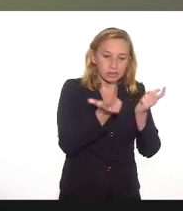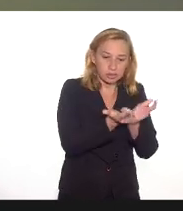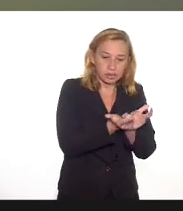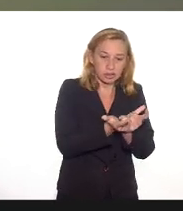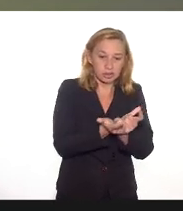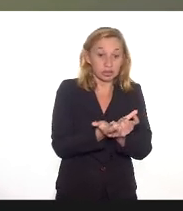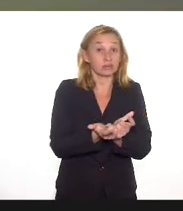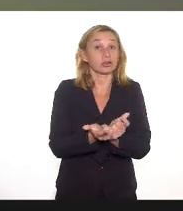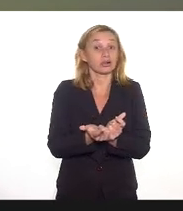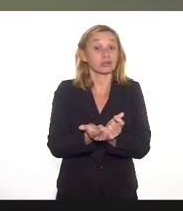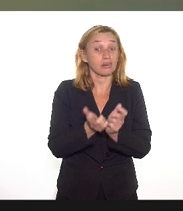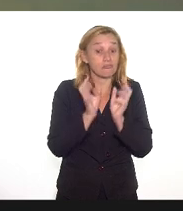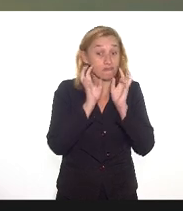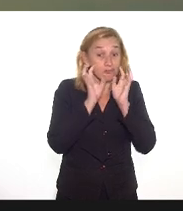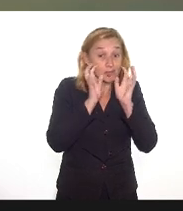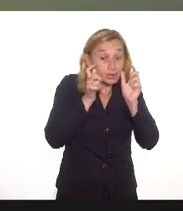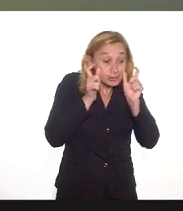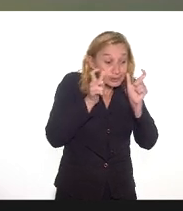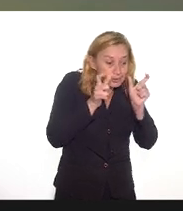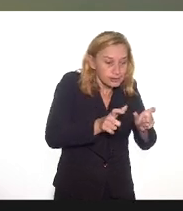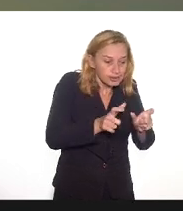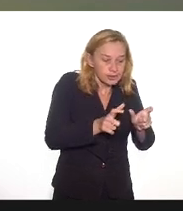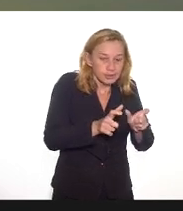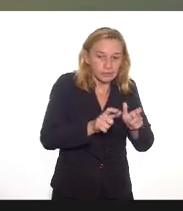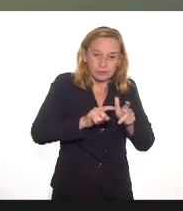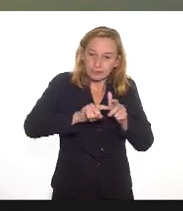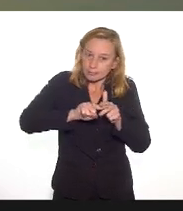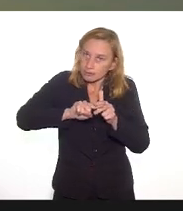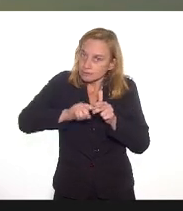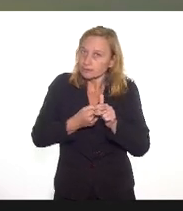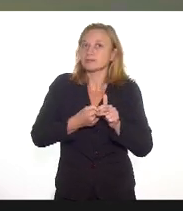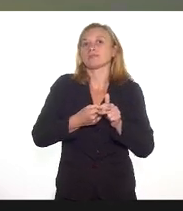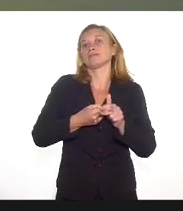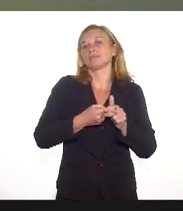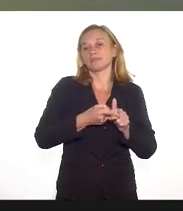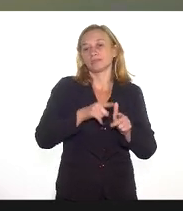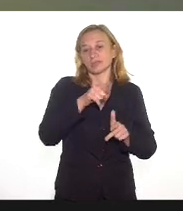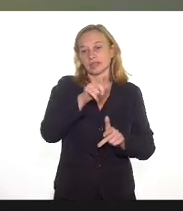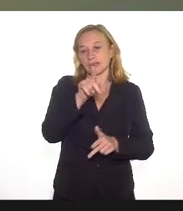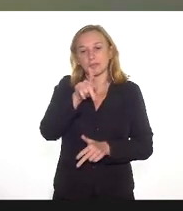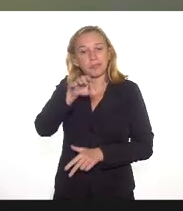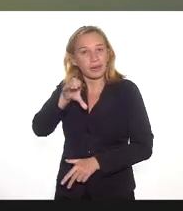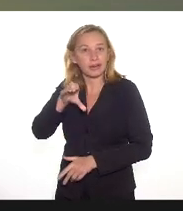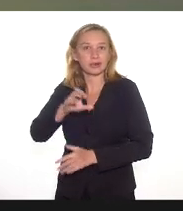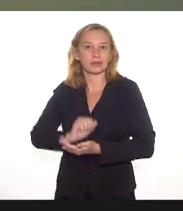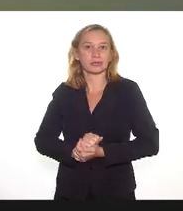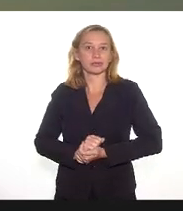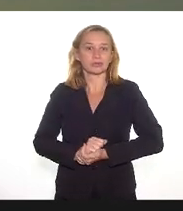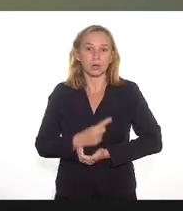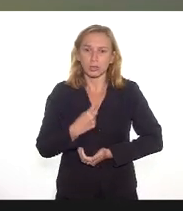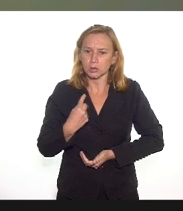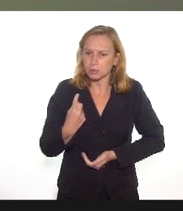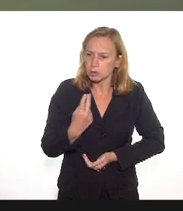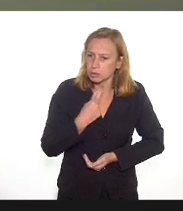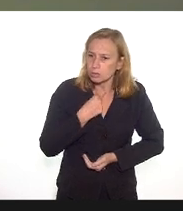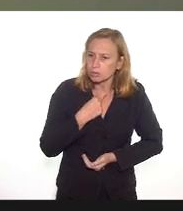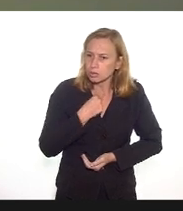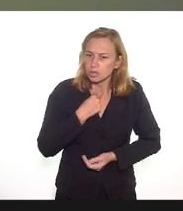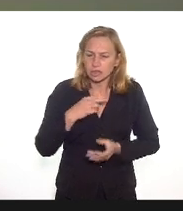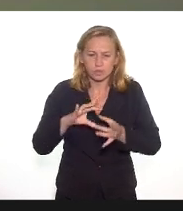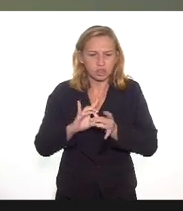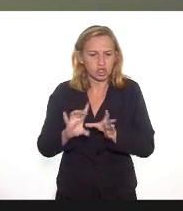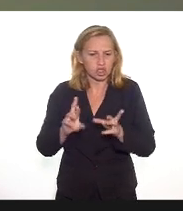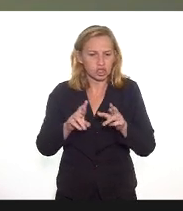esteja muito atenta à regulamentação dessa PEC. Nós não podemos deixar, com